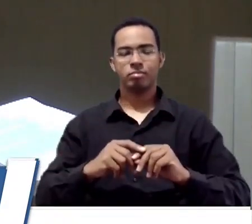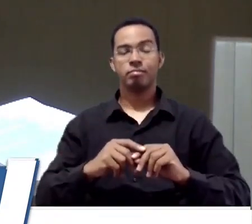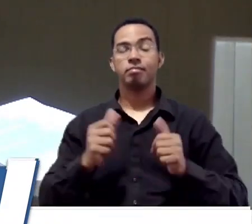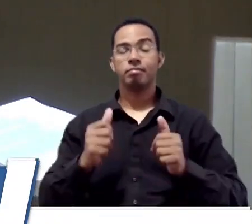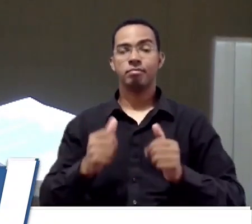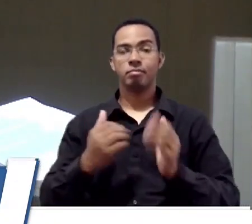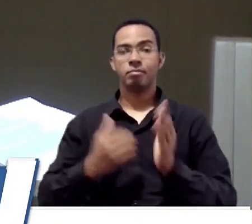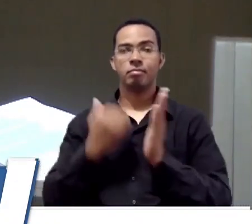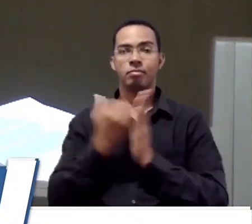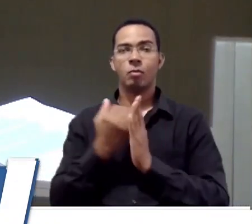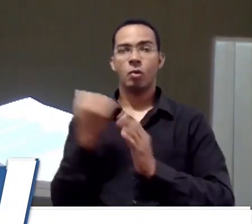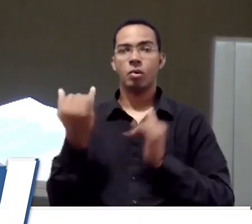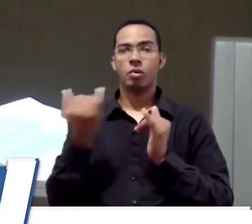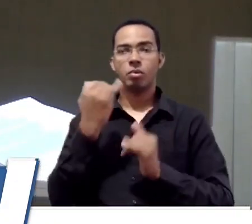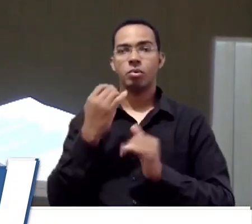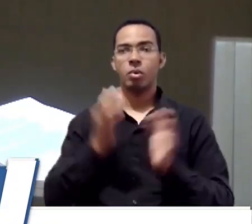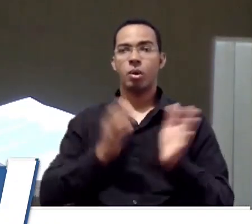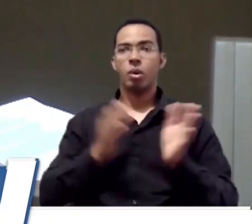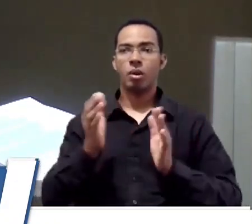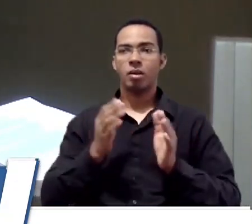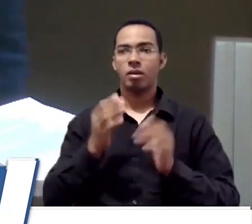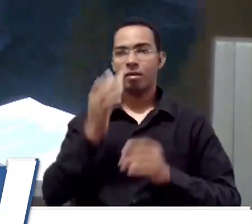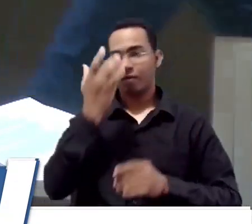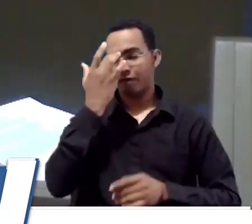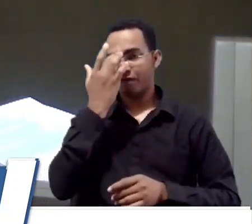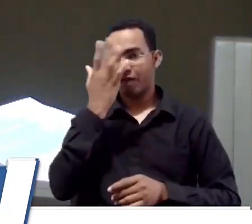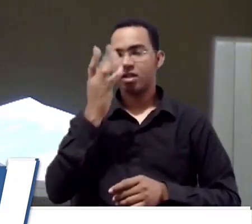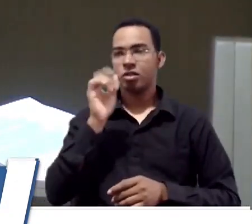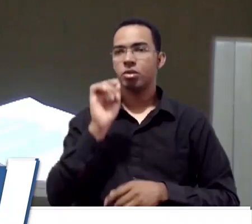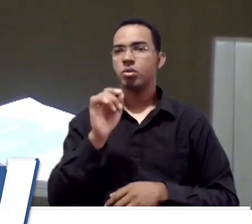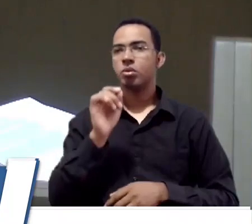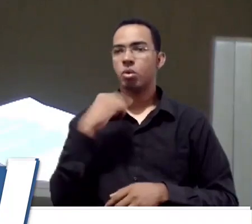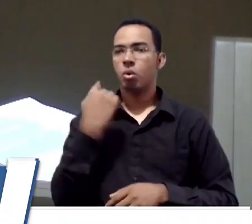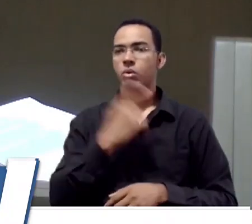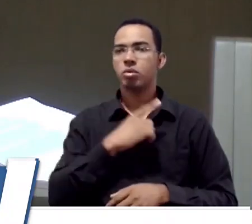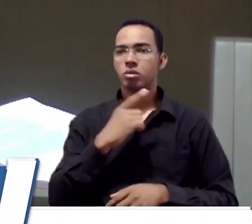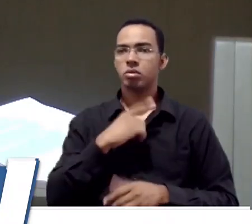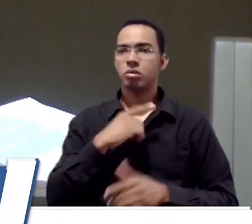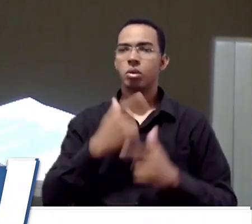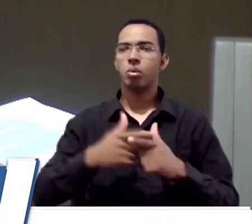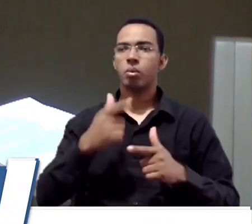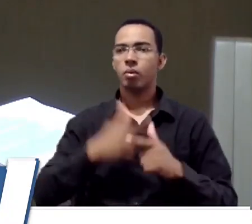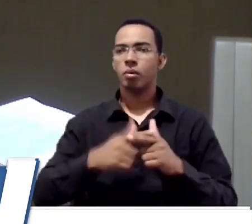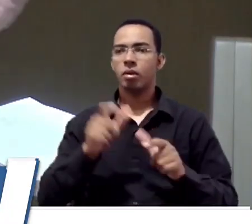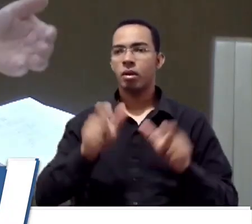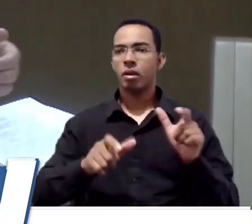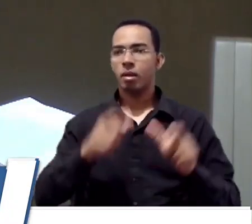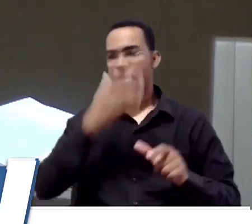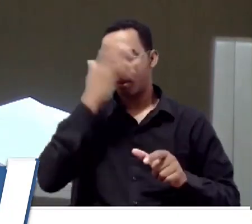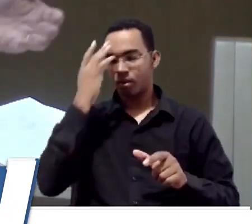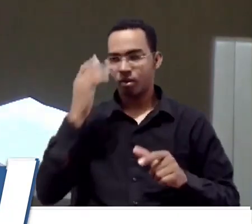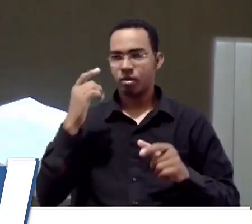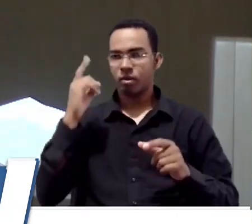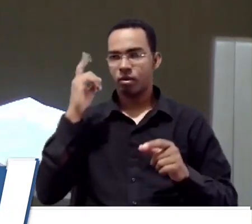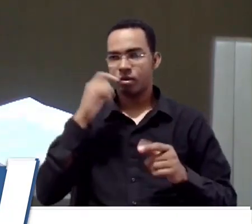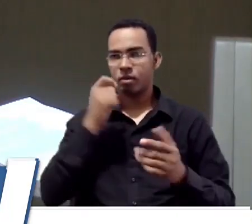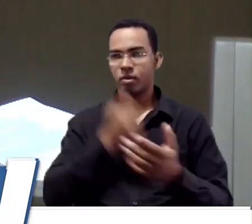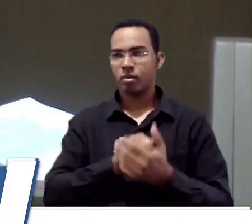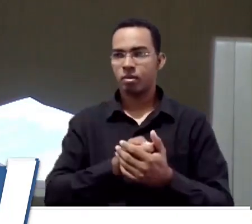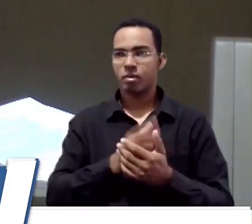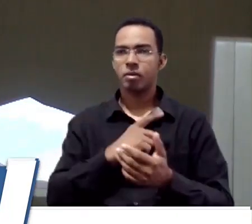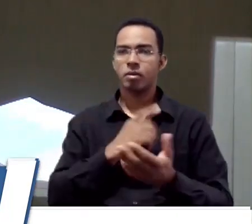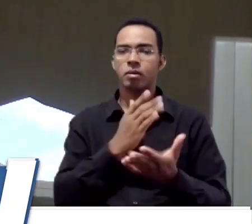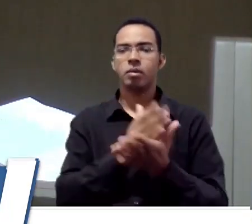o acesso que a gente tem a eles mais fácil, viu, João? Hoje nós temos um problema, às vezes, de uma pessoa com dificuldade de pagar uma conta, tem uma facilidade de